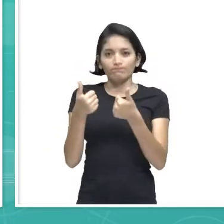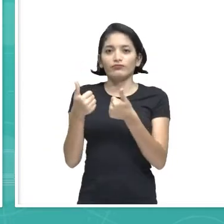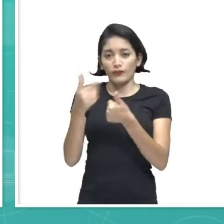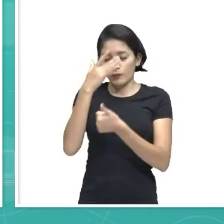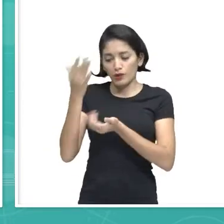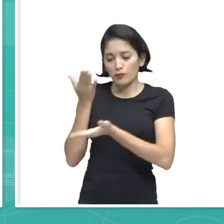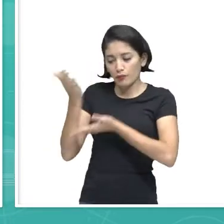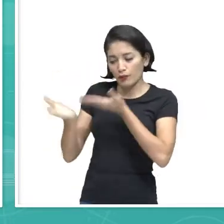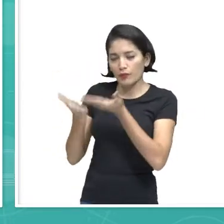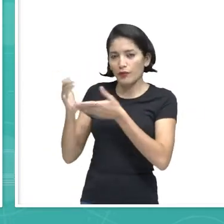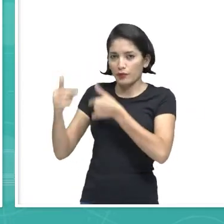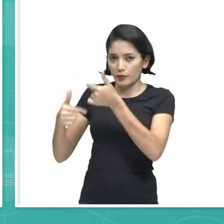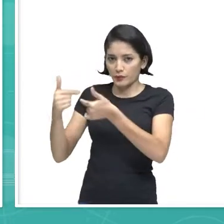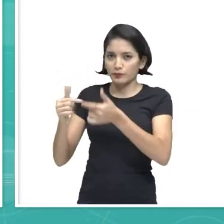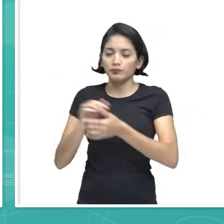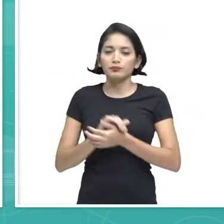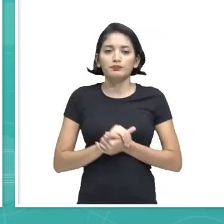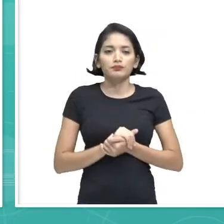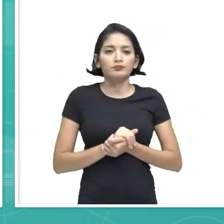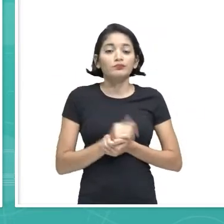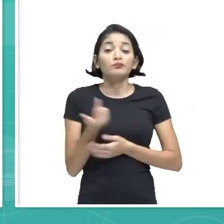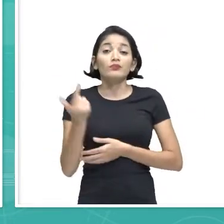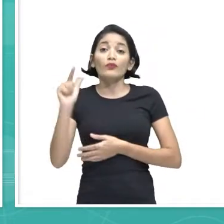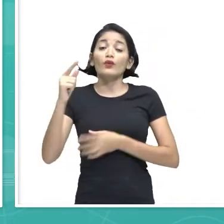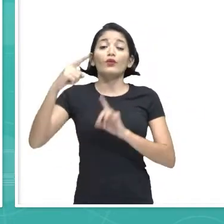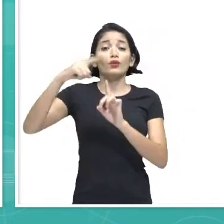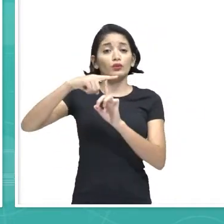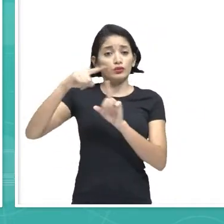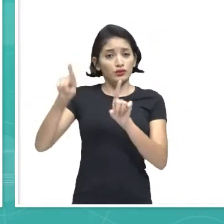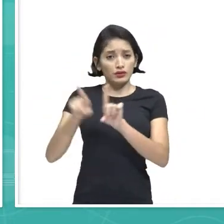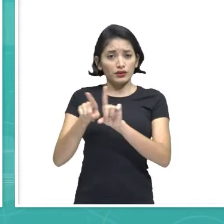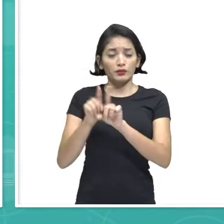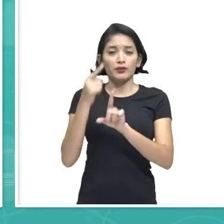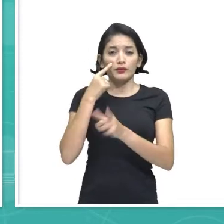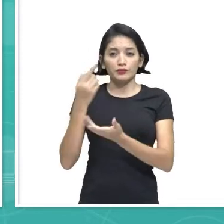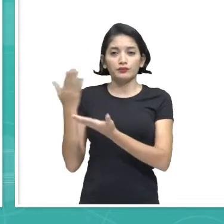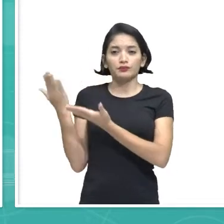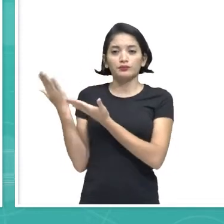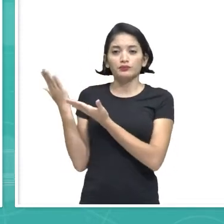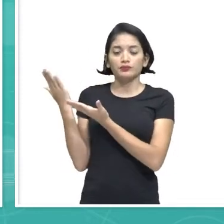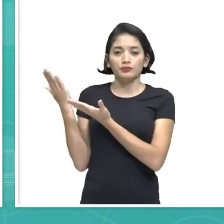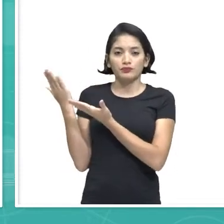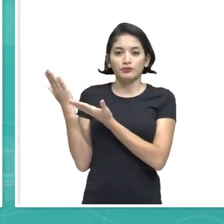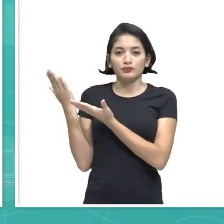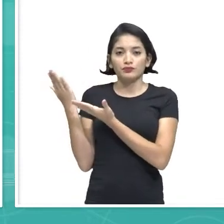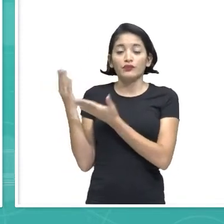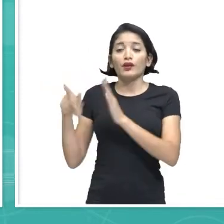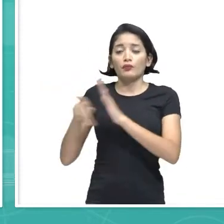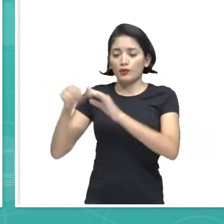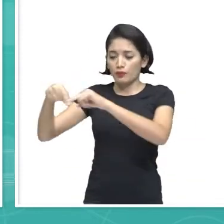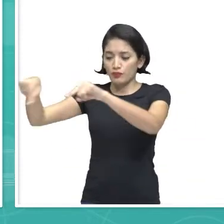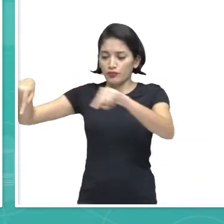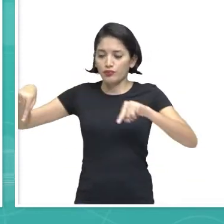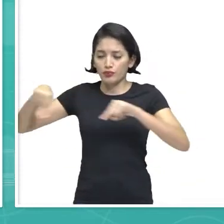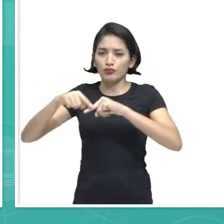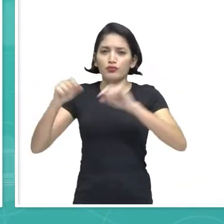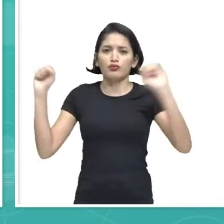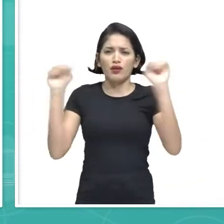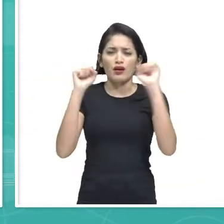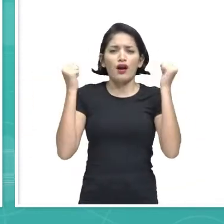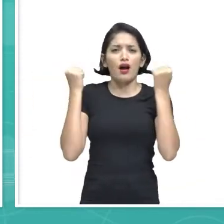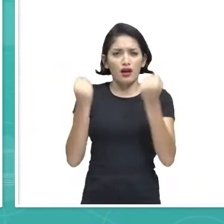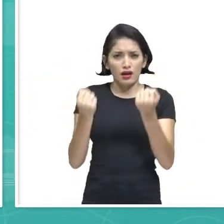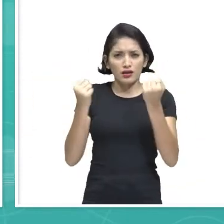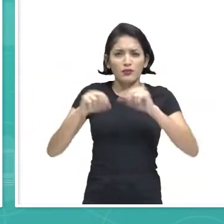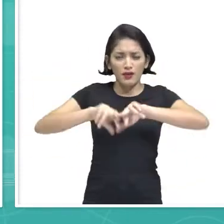servidor. Prosseguindo, outro tipo de ginástica é a ginástica de academia, que são inúmeras que nós